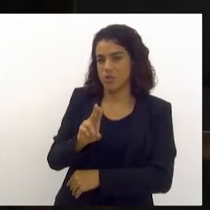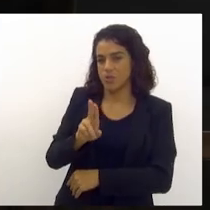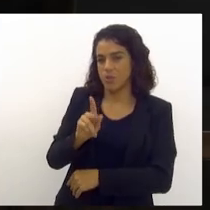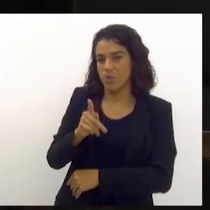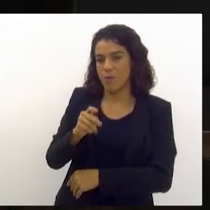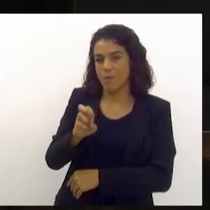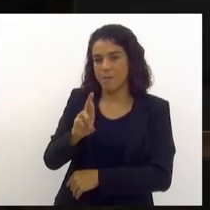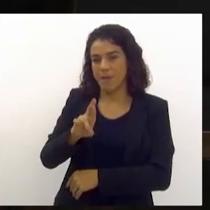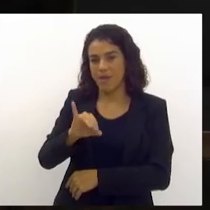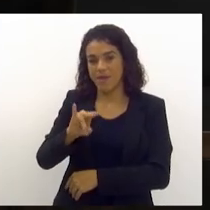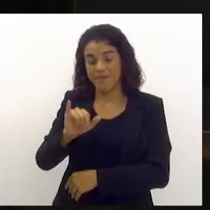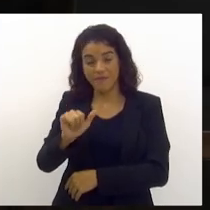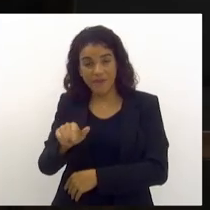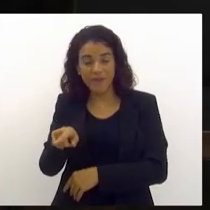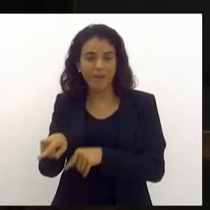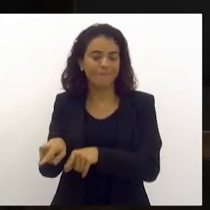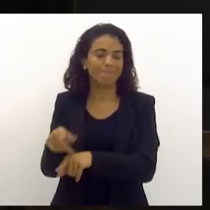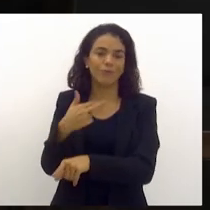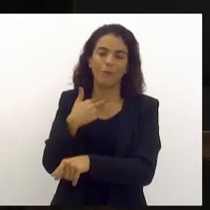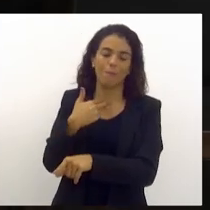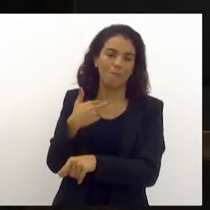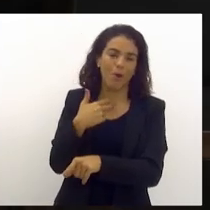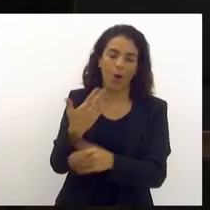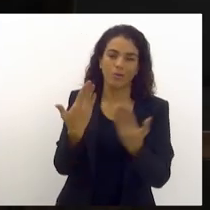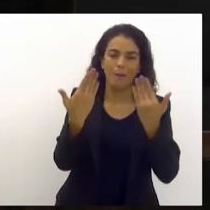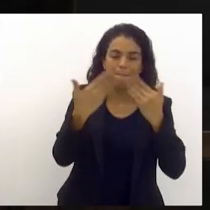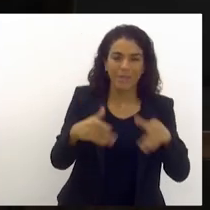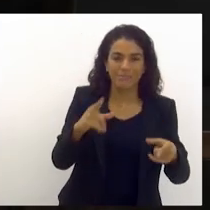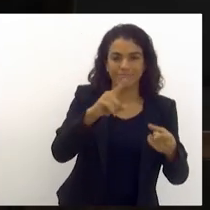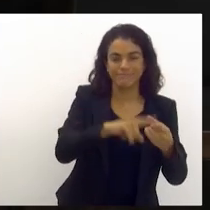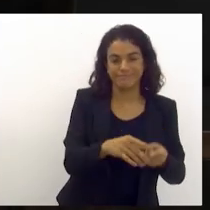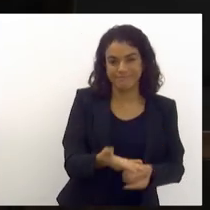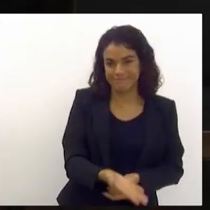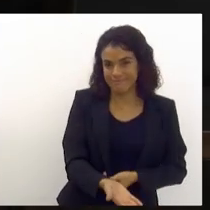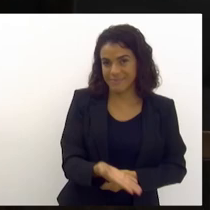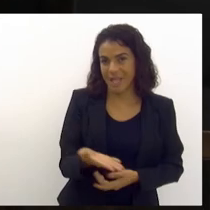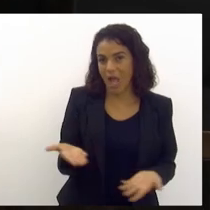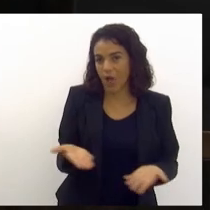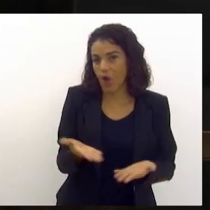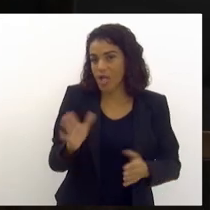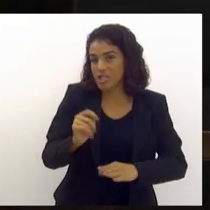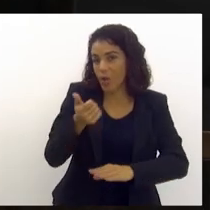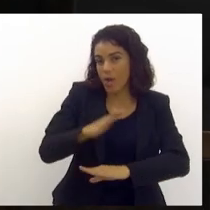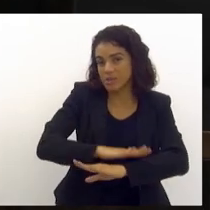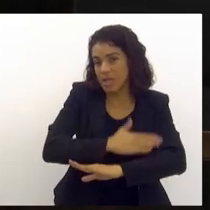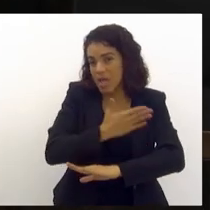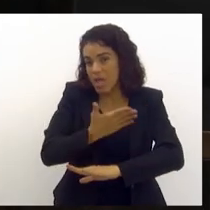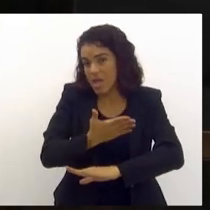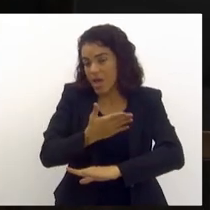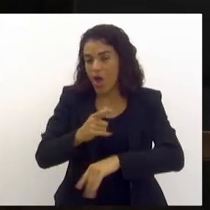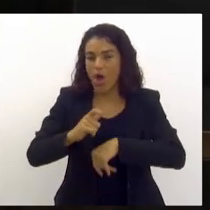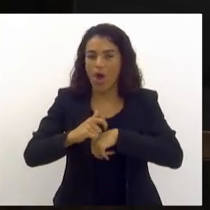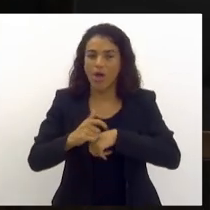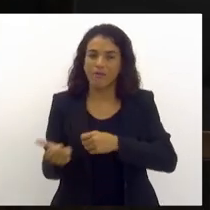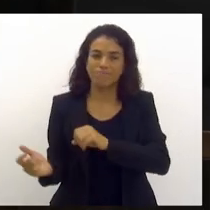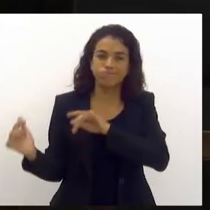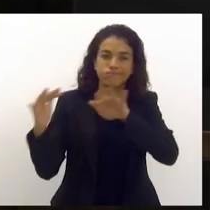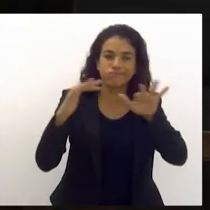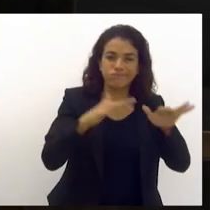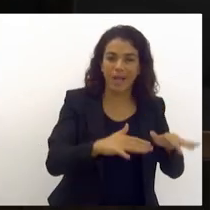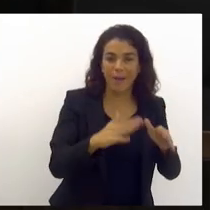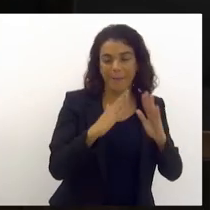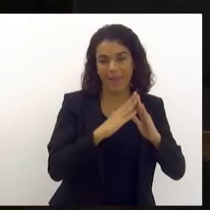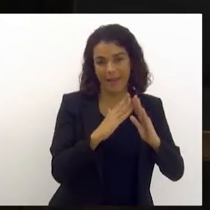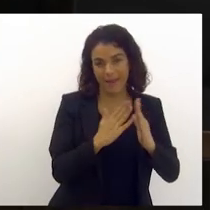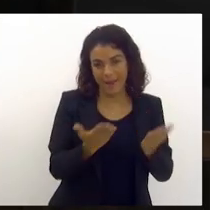porque o cidadão de bem não pode pagar essa conta. Estamos quase chegando ao fim de mais um dia de expediente, então que a Polícia Militar, junto